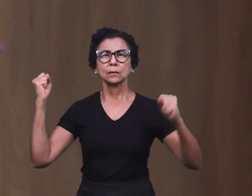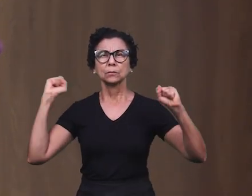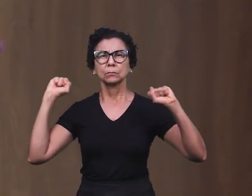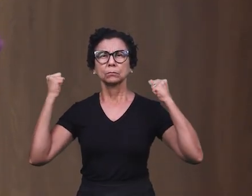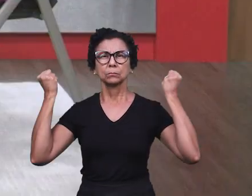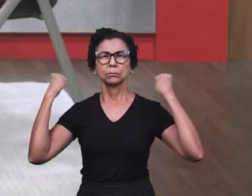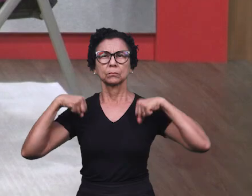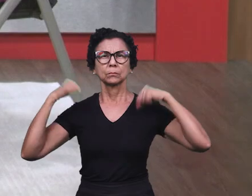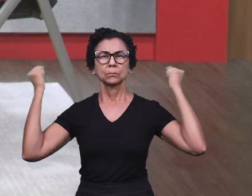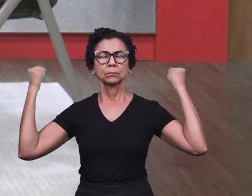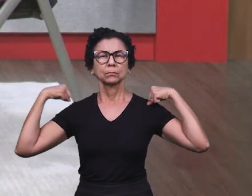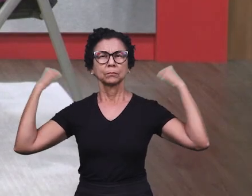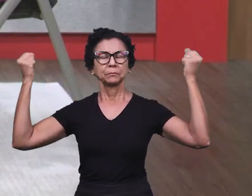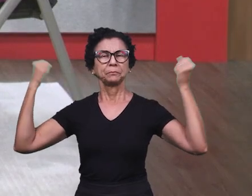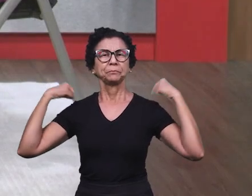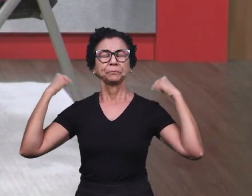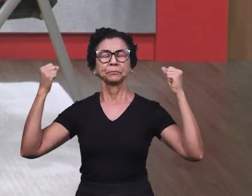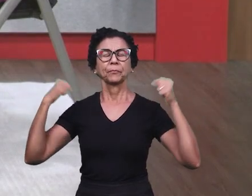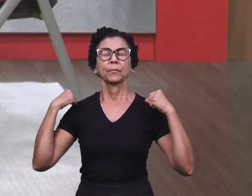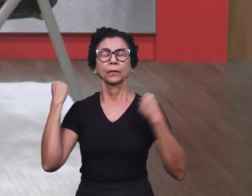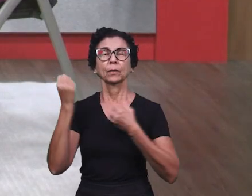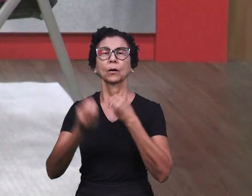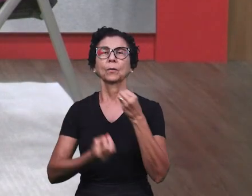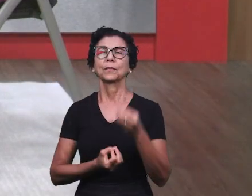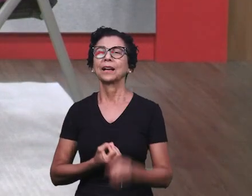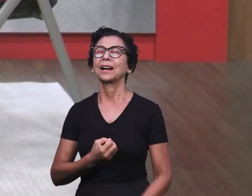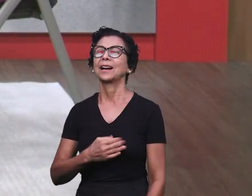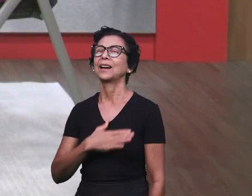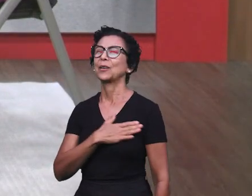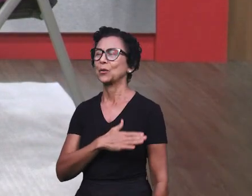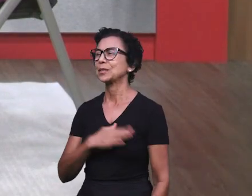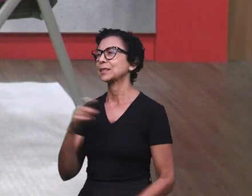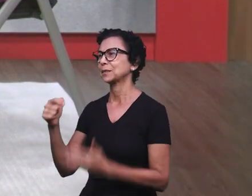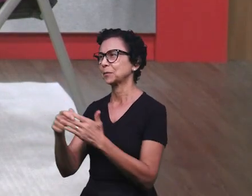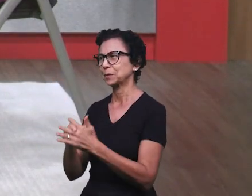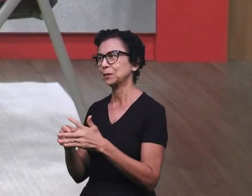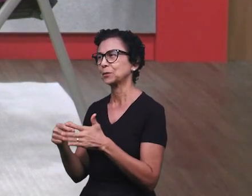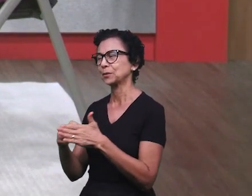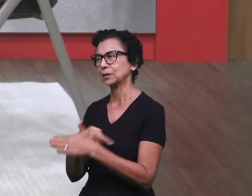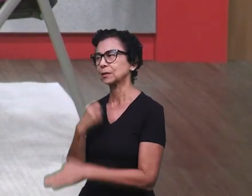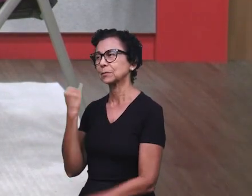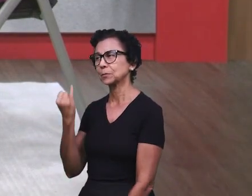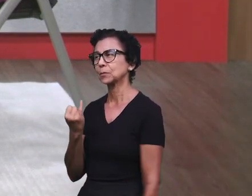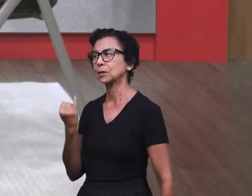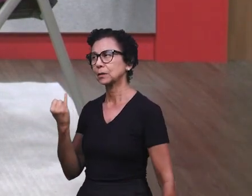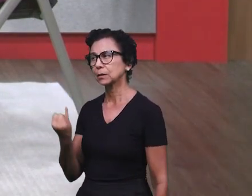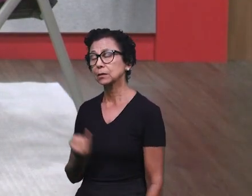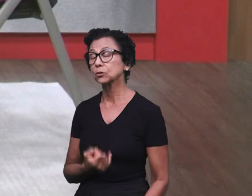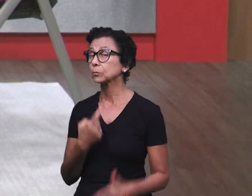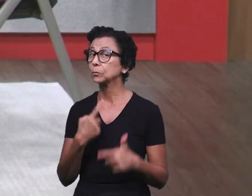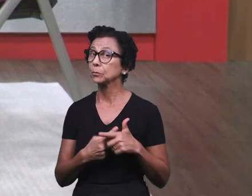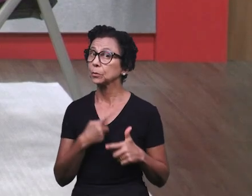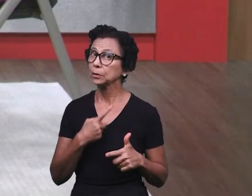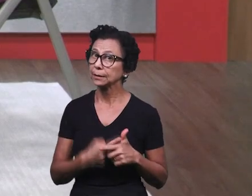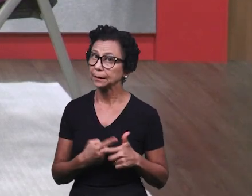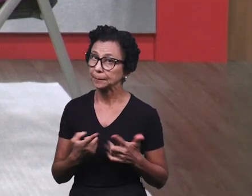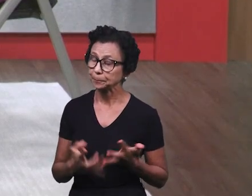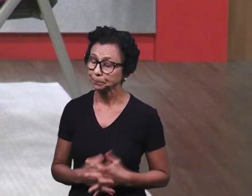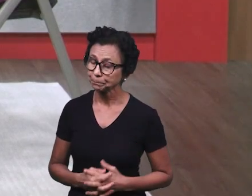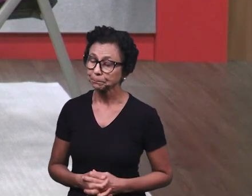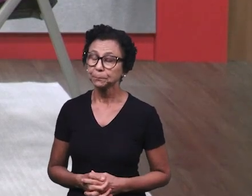diabetes? Então, essa é a pergunta que eu mais gosto, eu acho super importante. Por quê? Porque